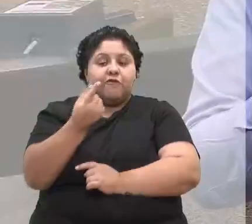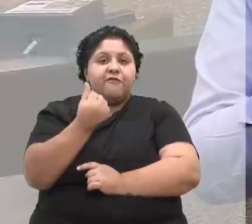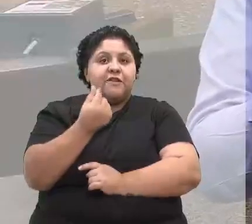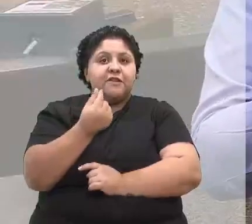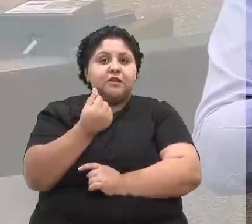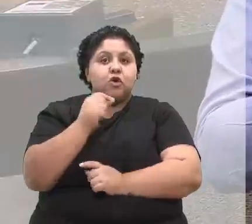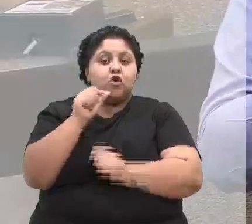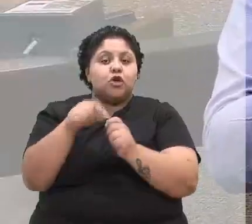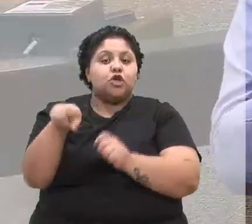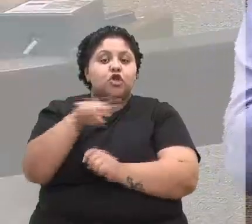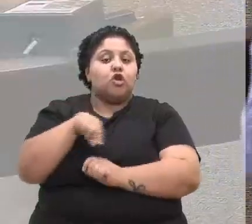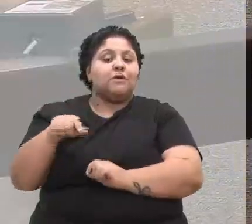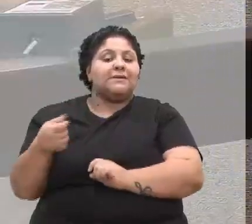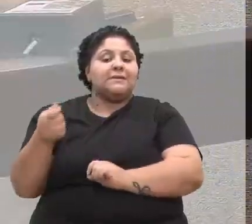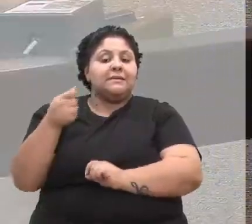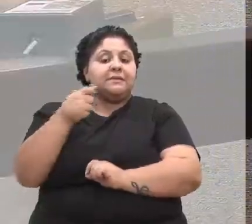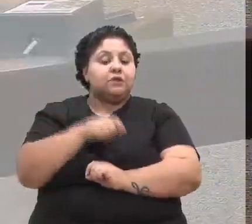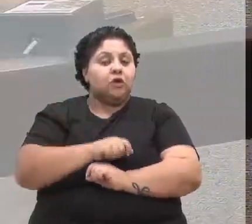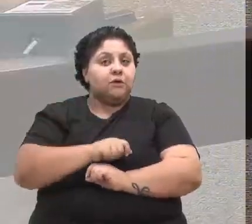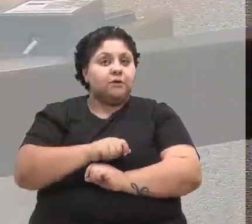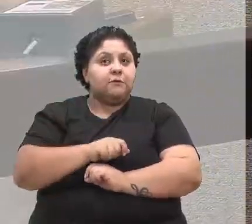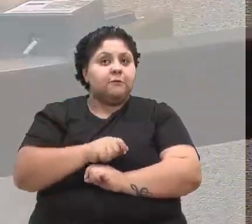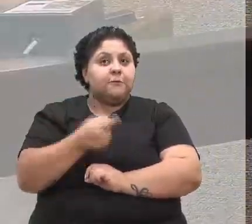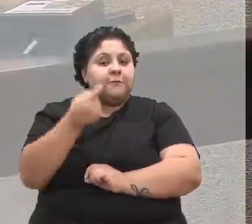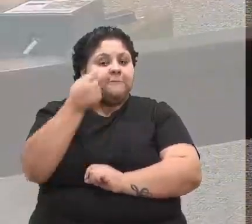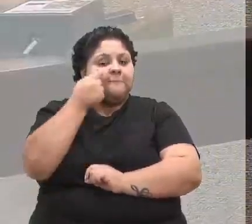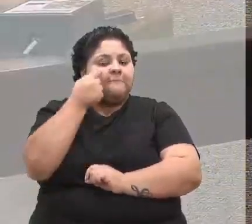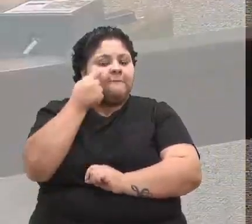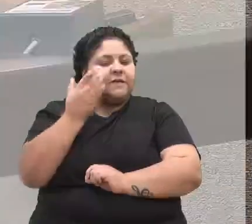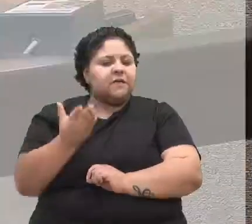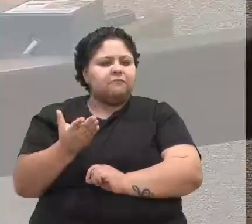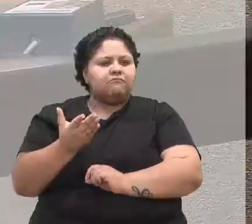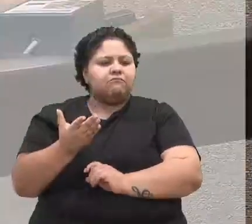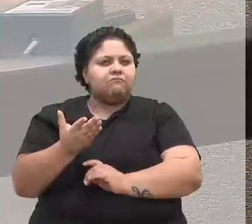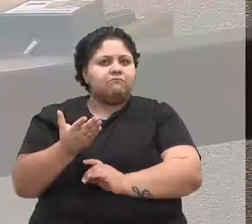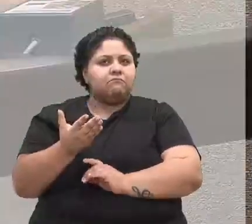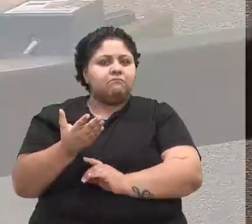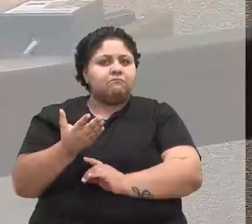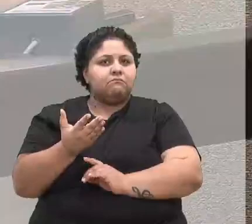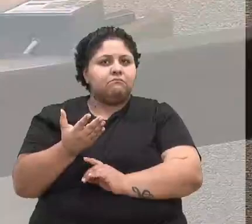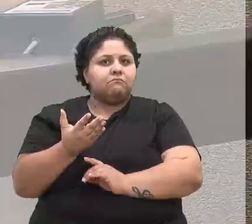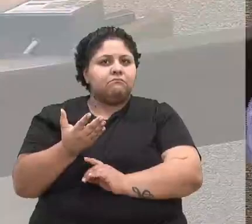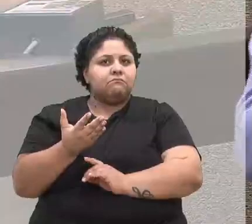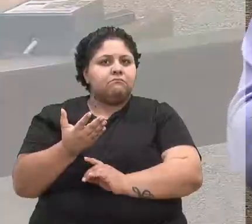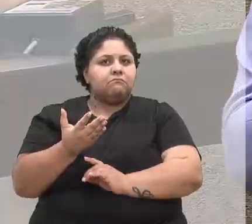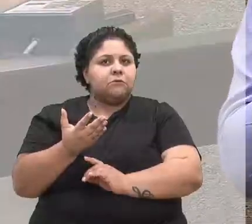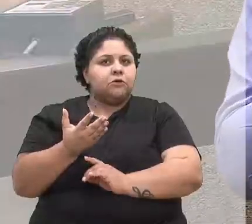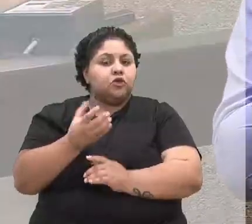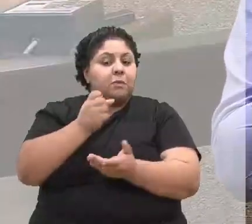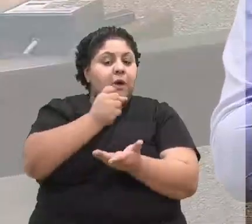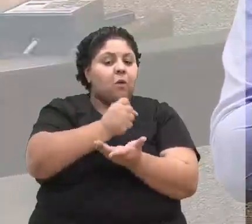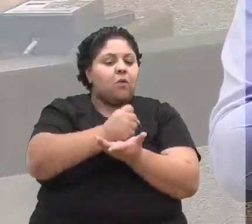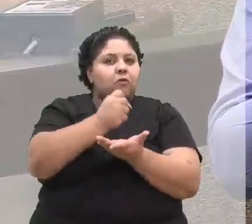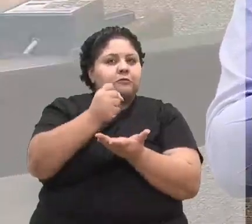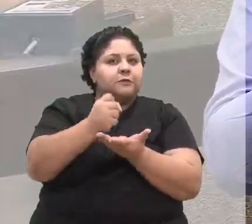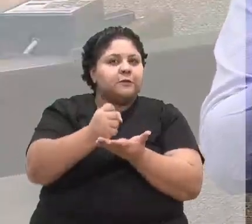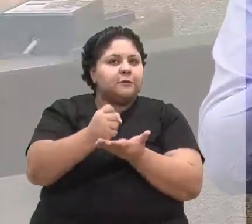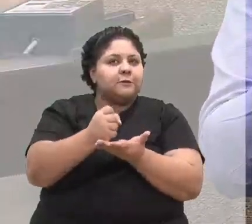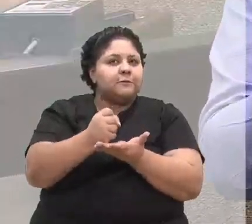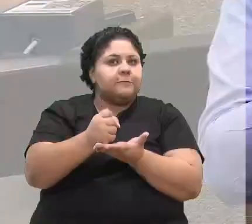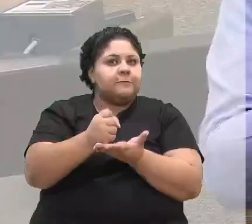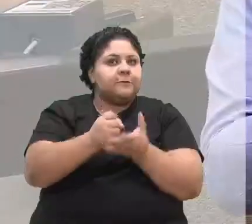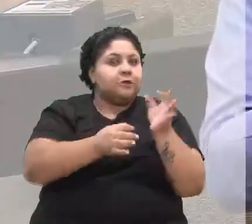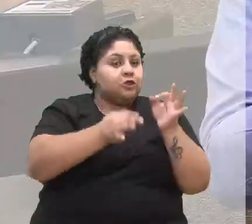que nós precisamos é, de repente, ver um formato, uma parte, vereador, de repente, de uma contratação, de uma forma